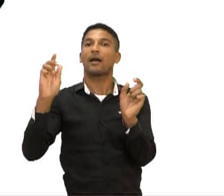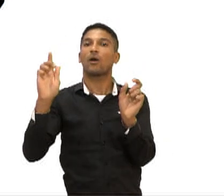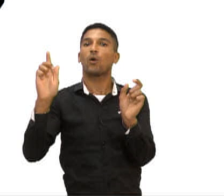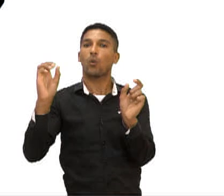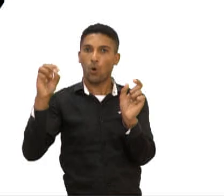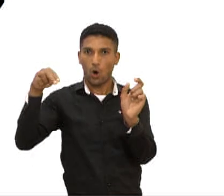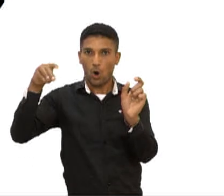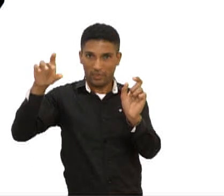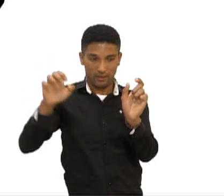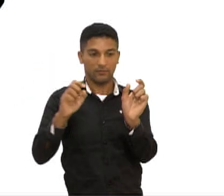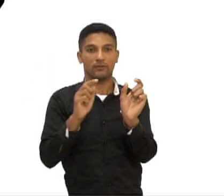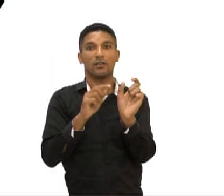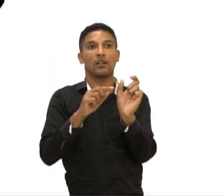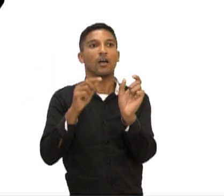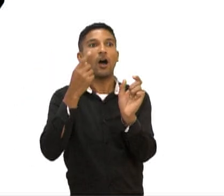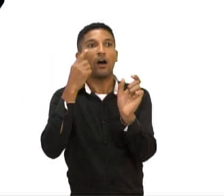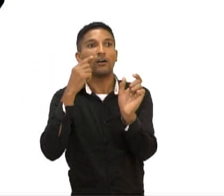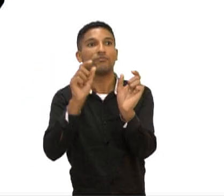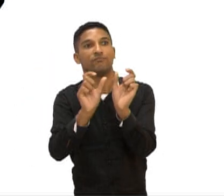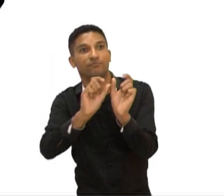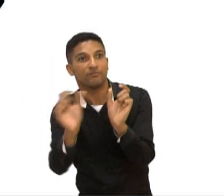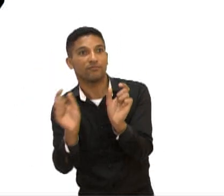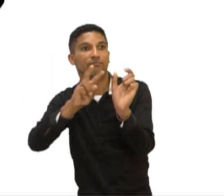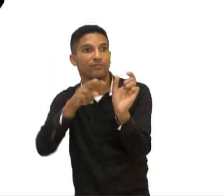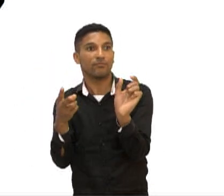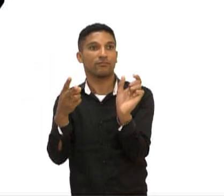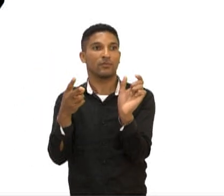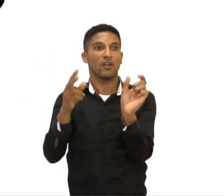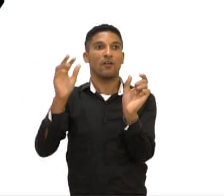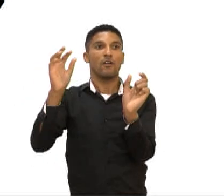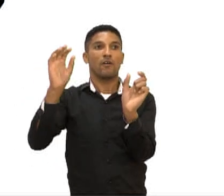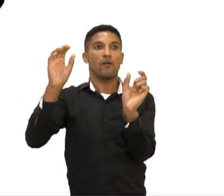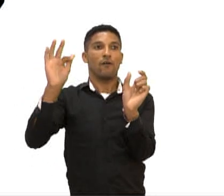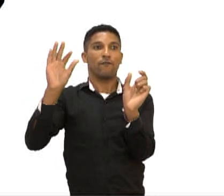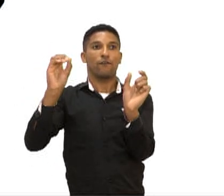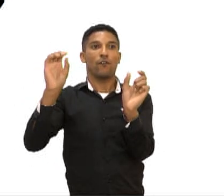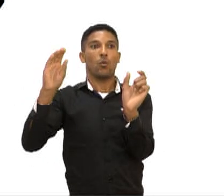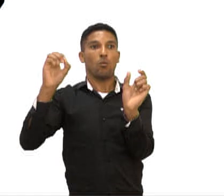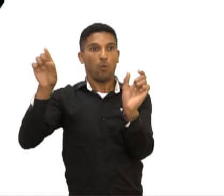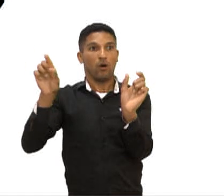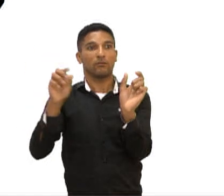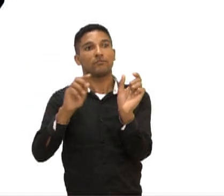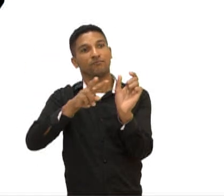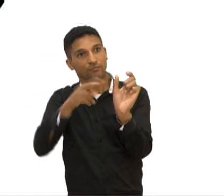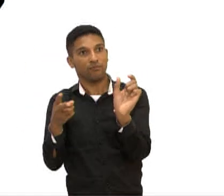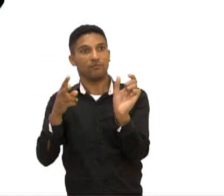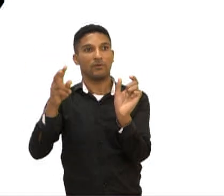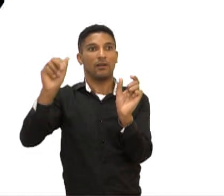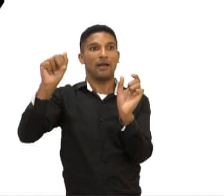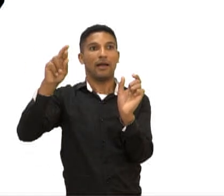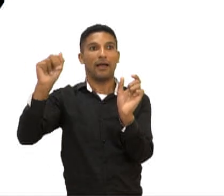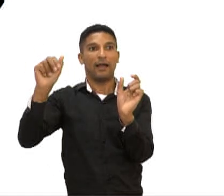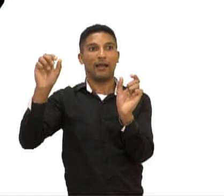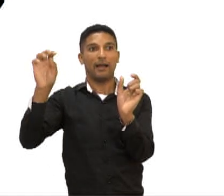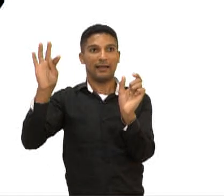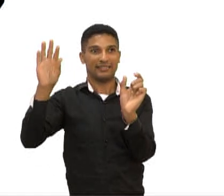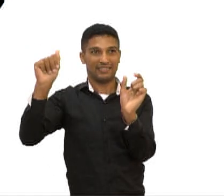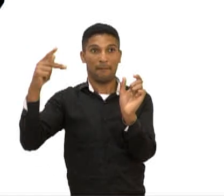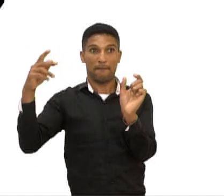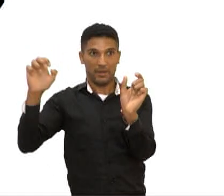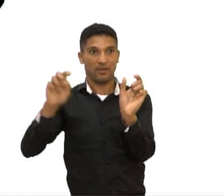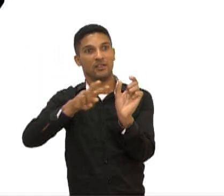arrasta-pé, balança flandre, lá em Alagoas, forró bodó, fungagá e por aí vai. Cada